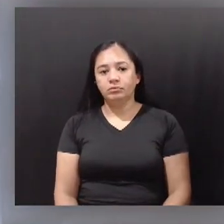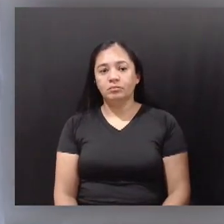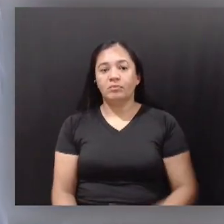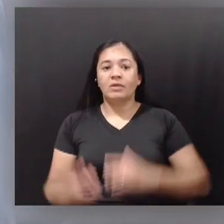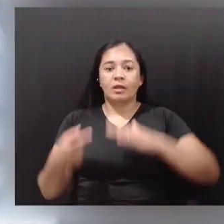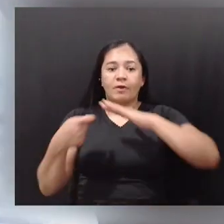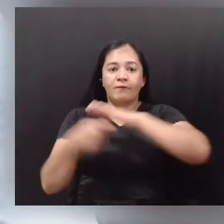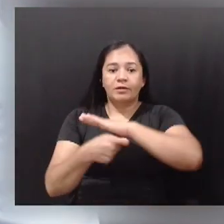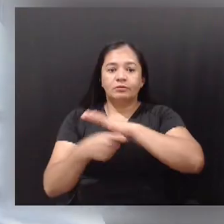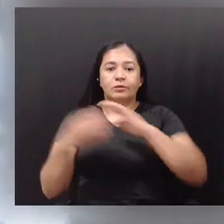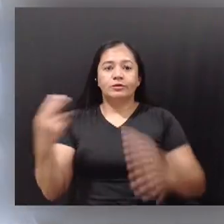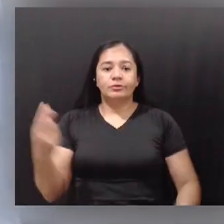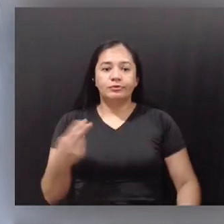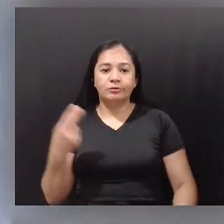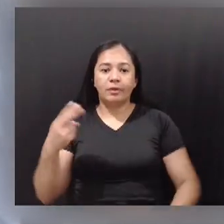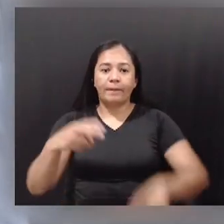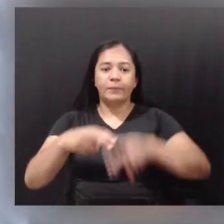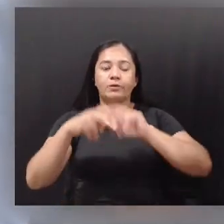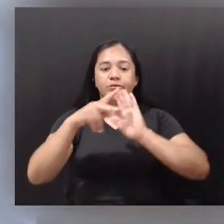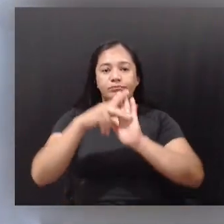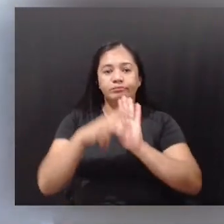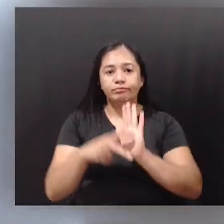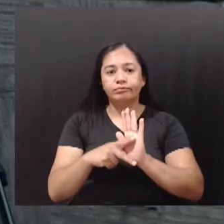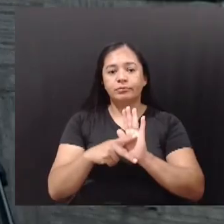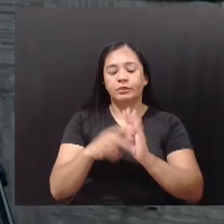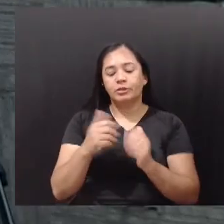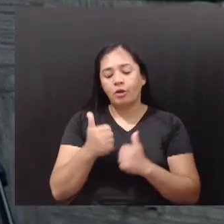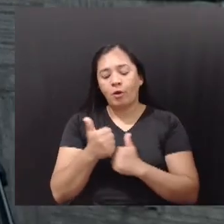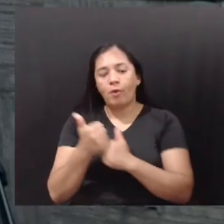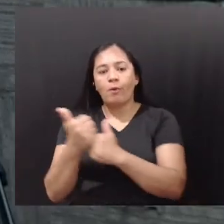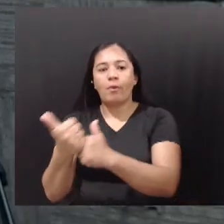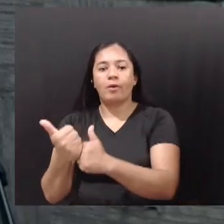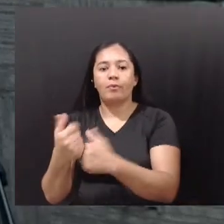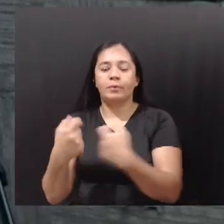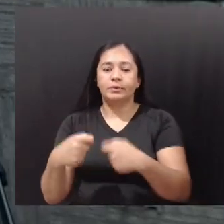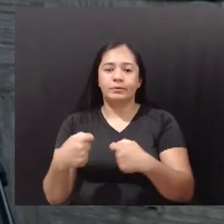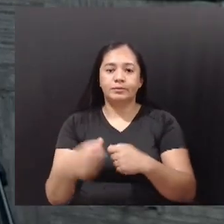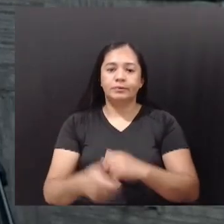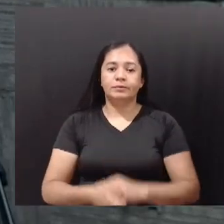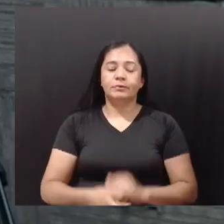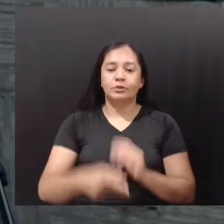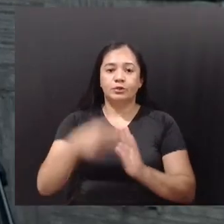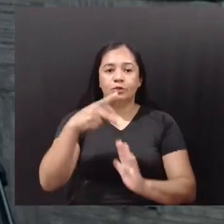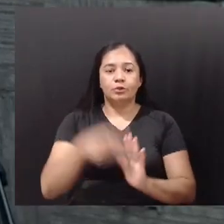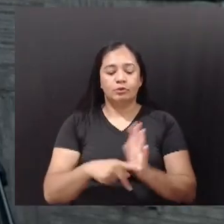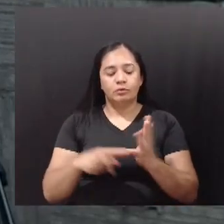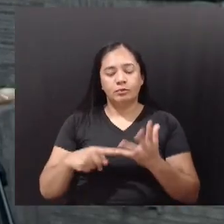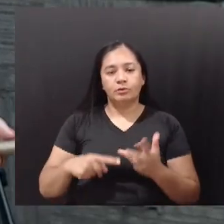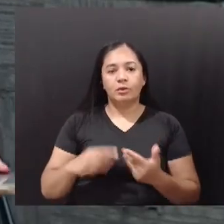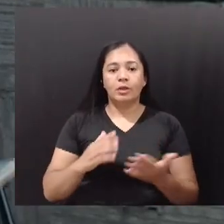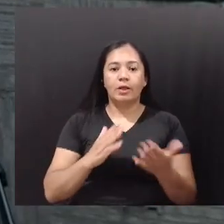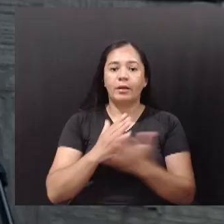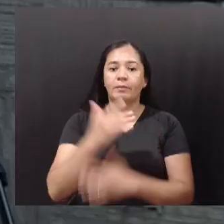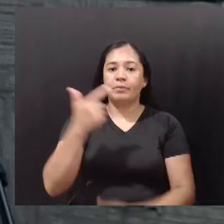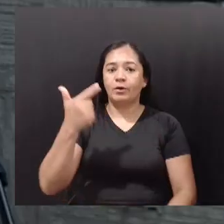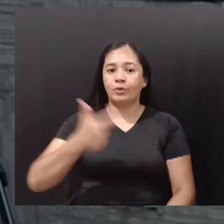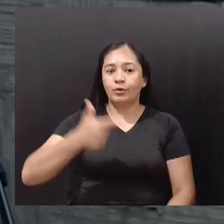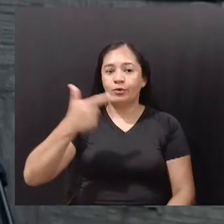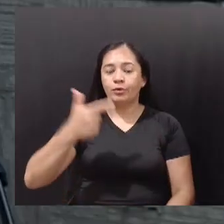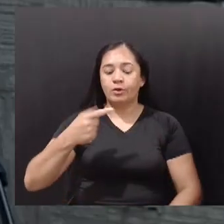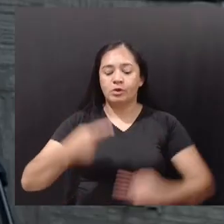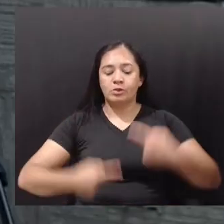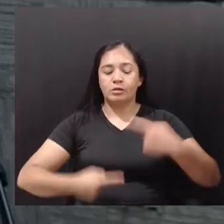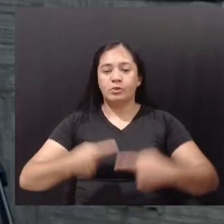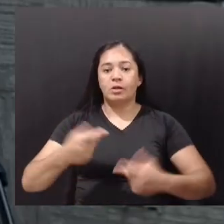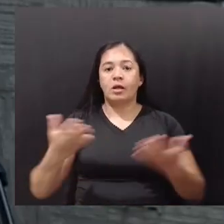esse programa de obesidade, ele vai ter todo o acompanhamento necessário. Os projetos aprovados em segunda discussão seguem agora para a